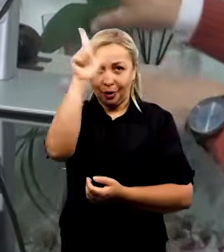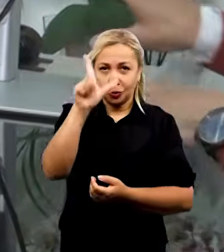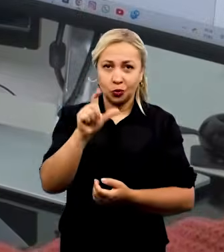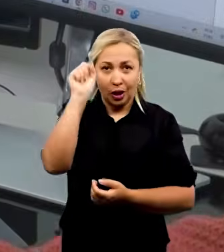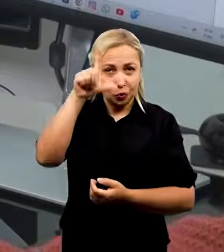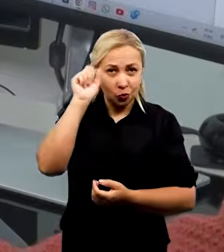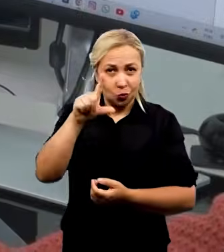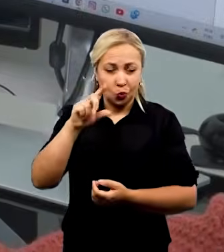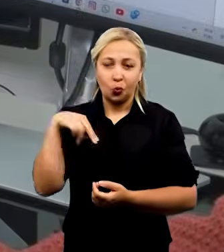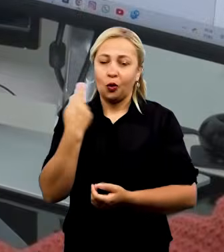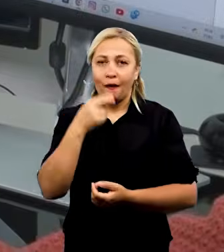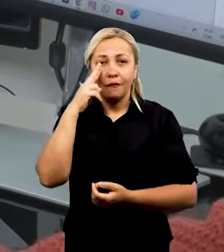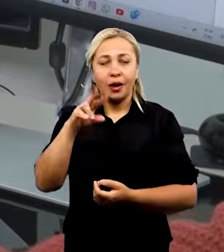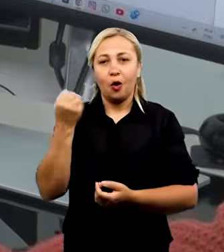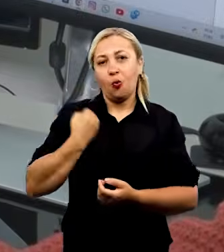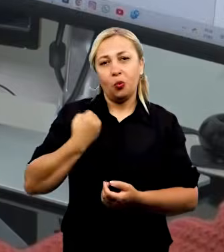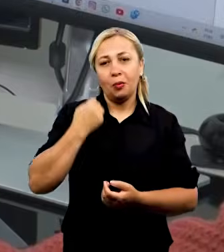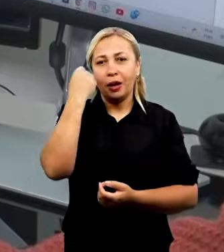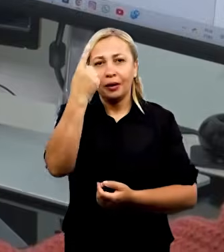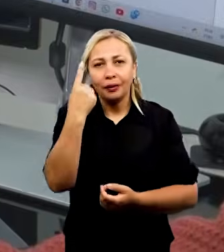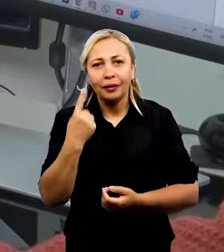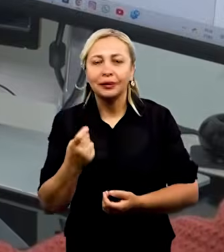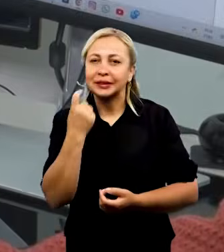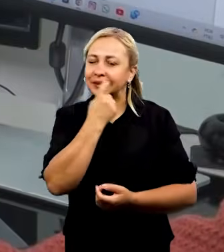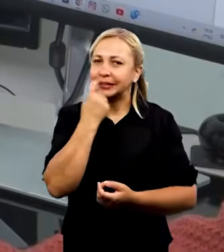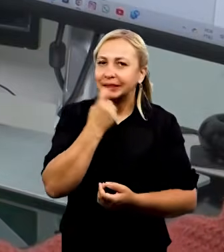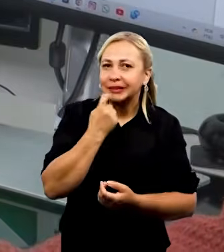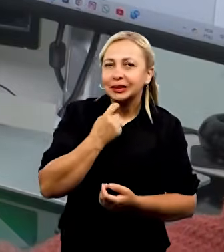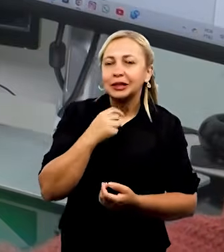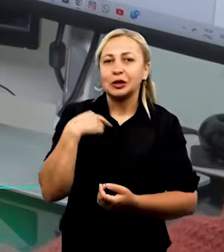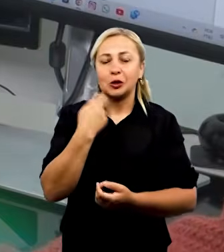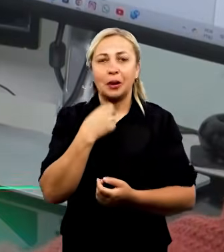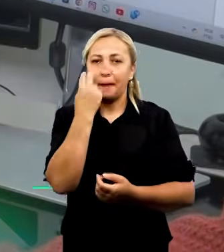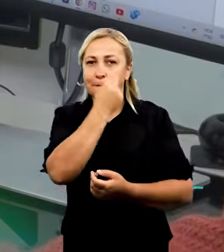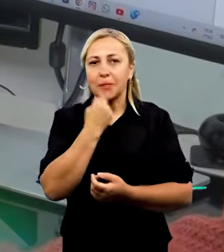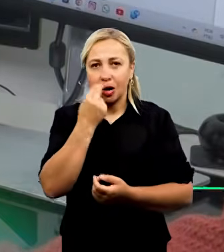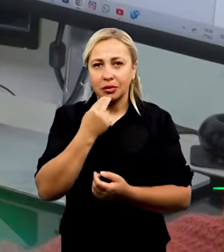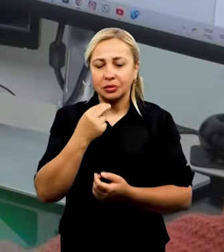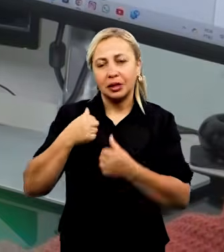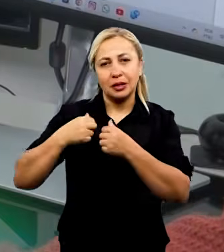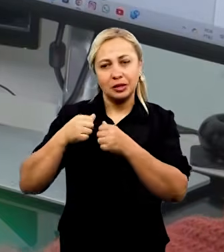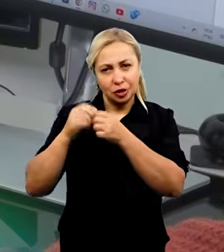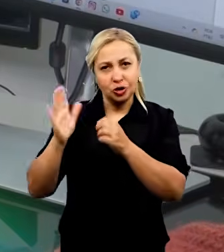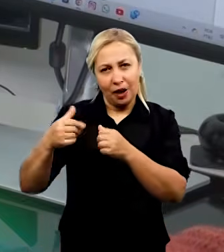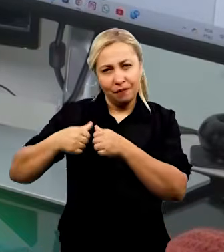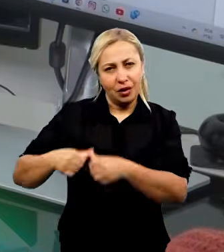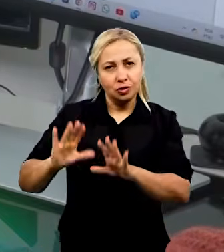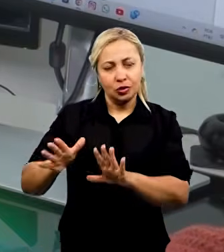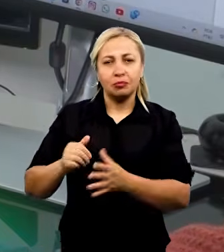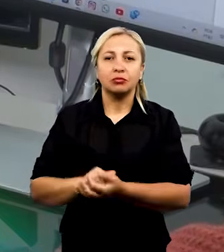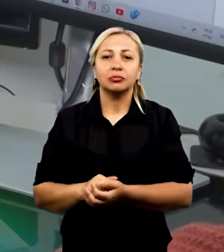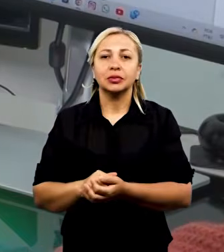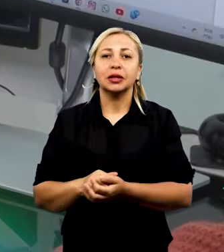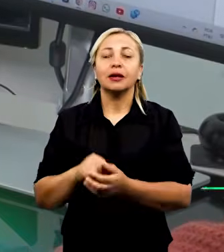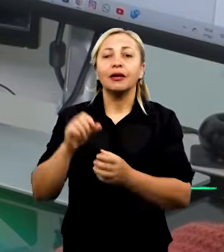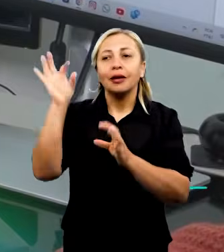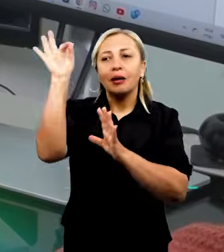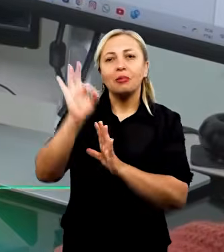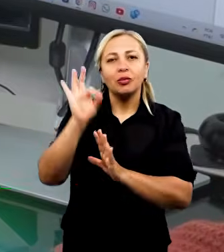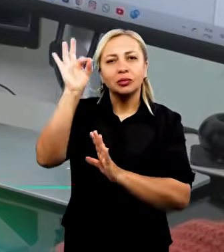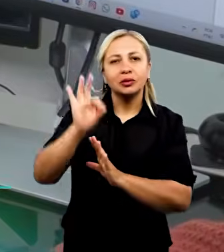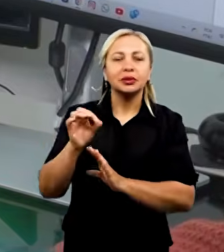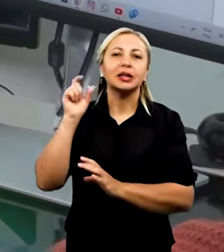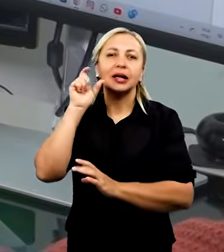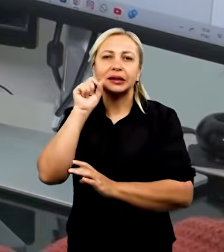funciona. Aqui em azul a gente vê o número de cada dente da nossa boca, aqui é uma dentição permanente, e